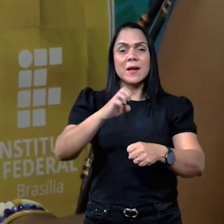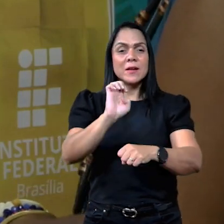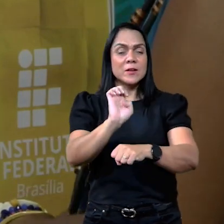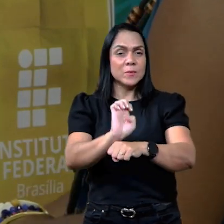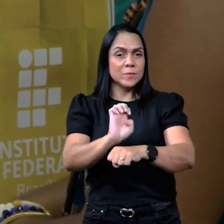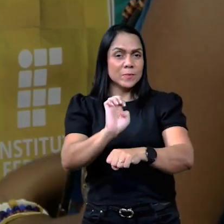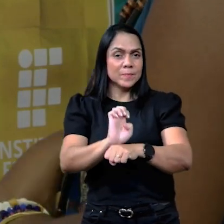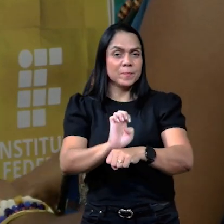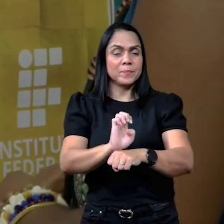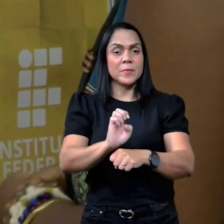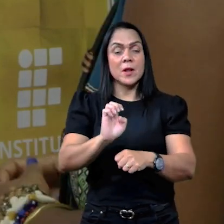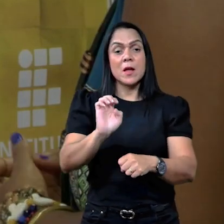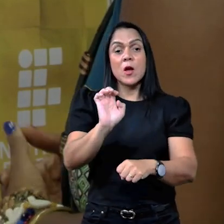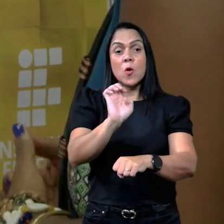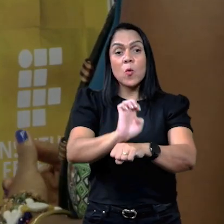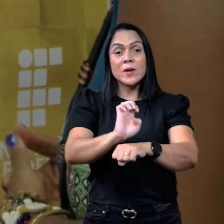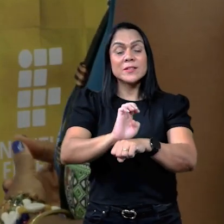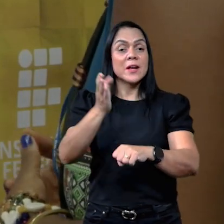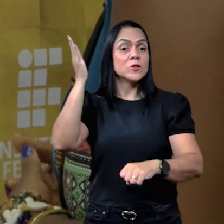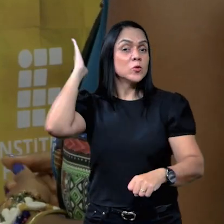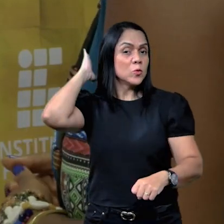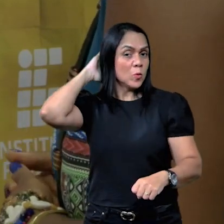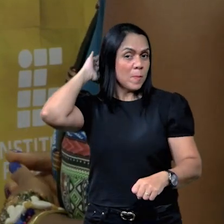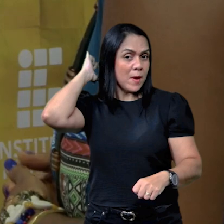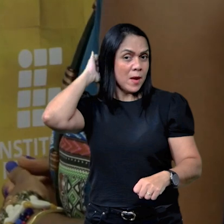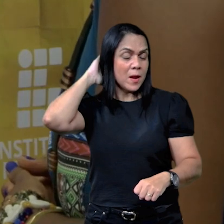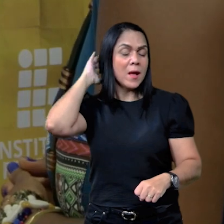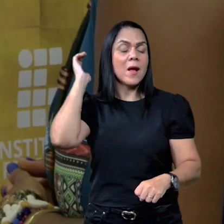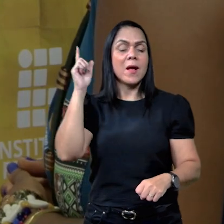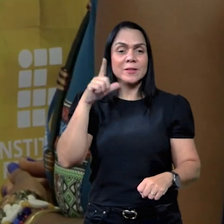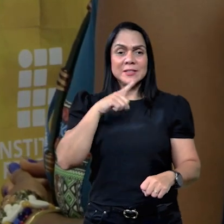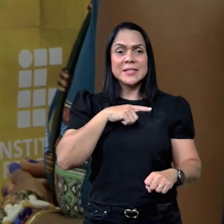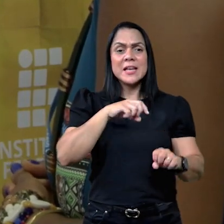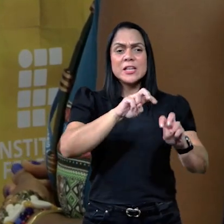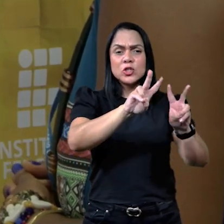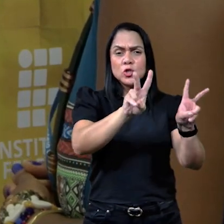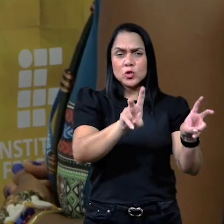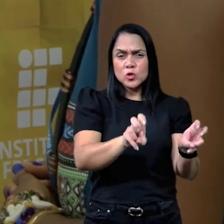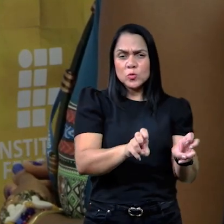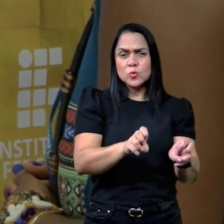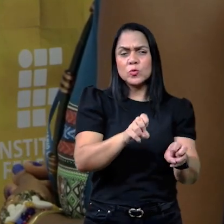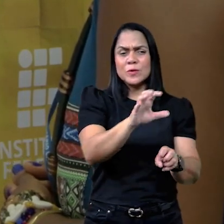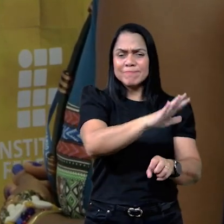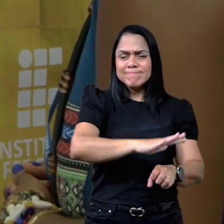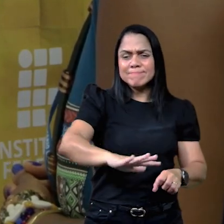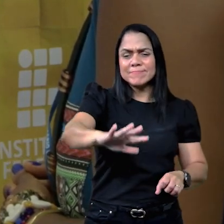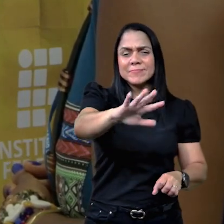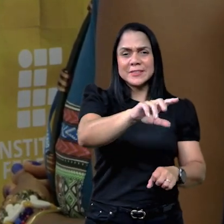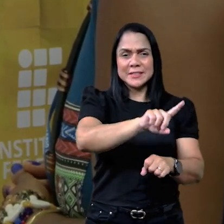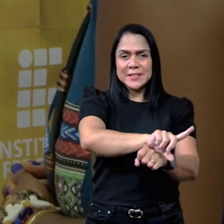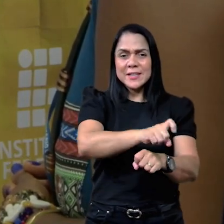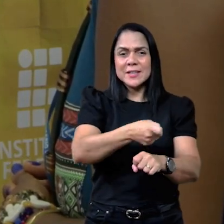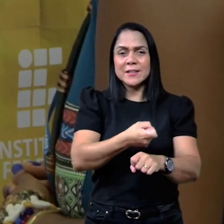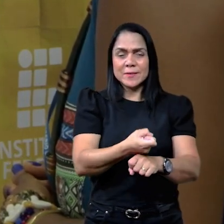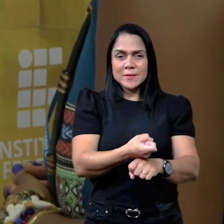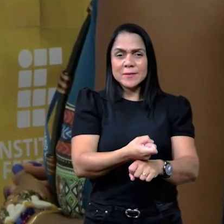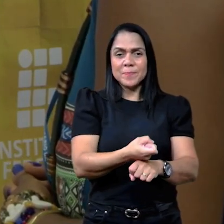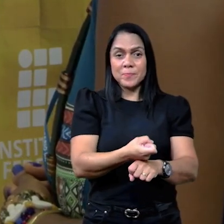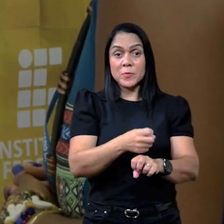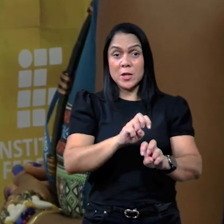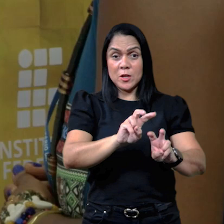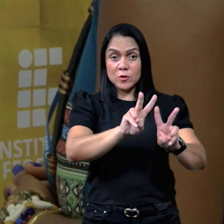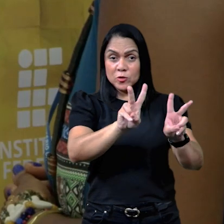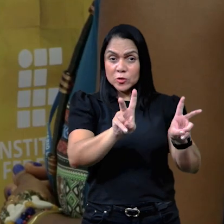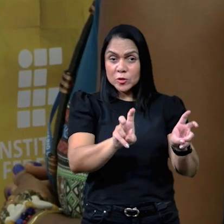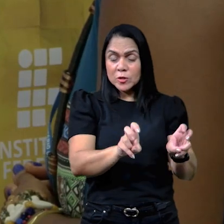tem exemplos aí do estado do Pará, em que titula vários territórios quilombolas, o estado do Piauí. Então, as titulações elas